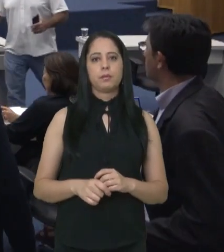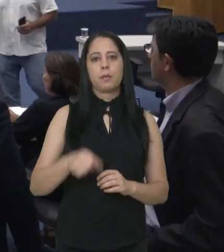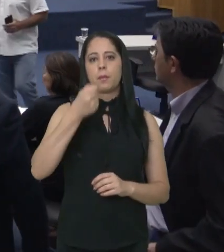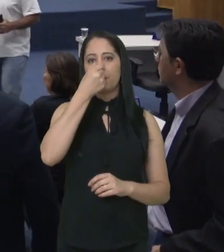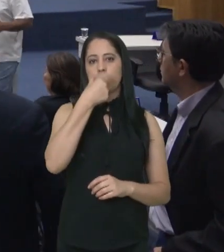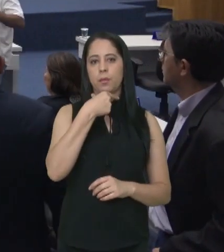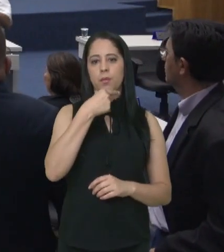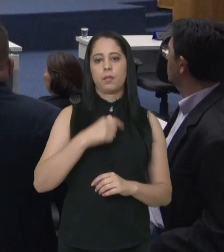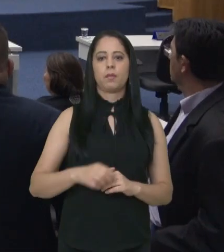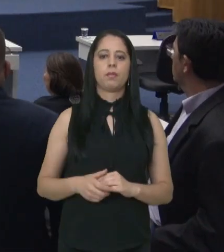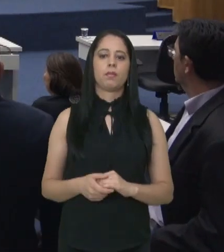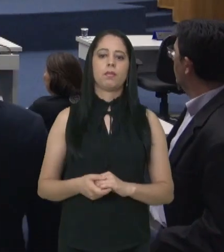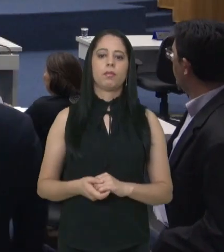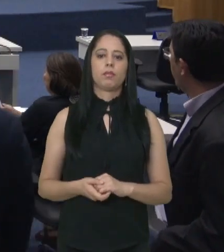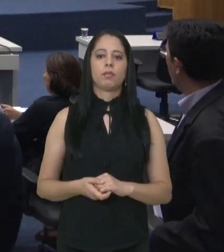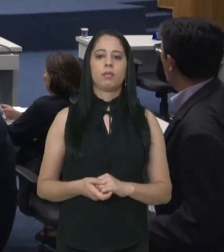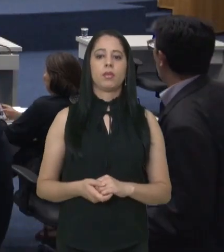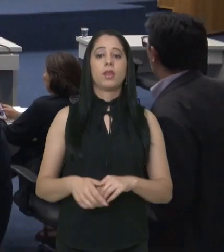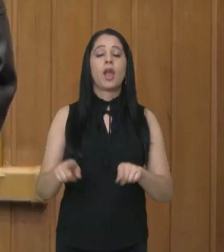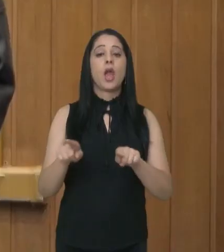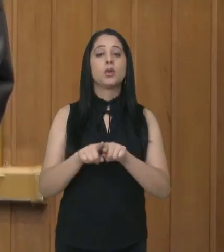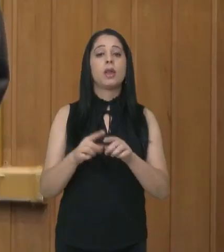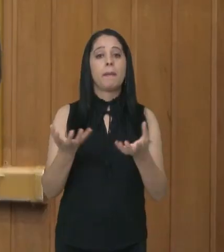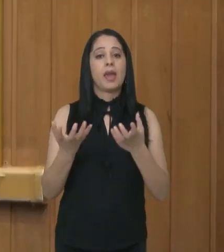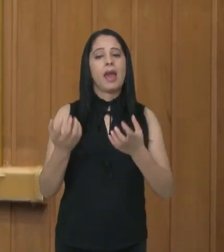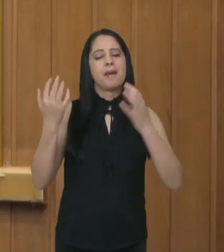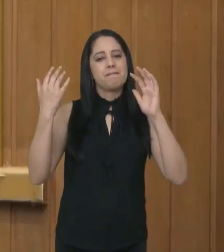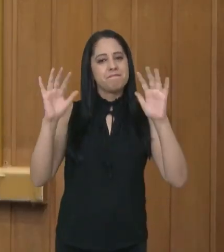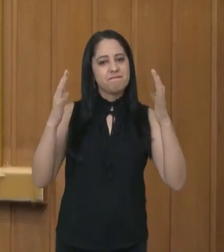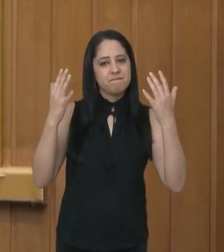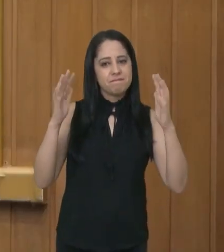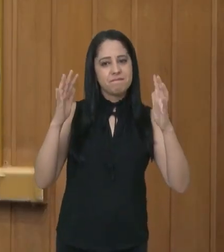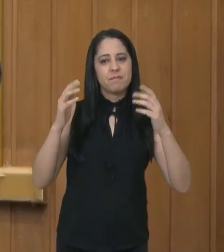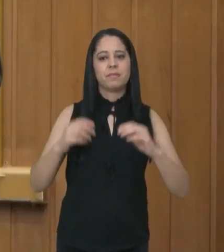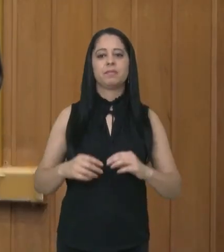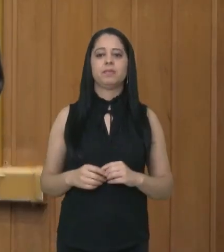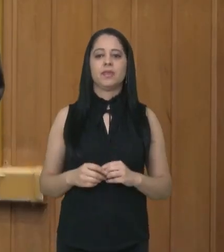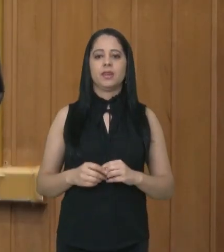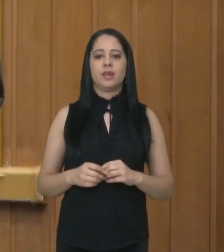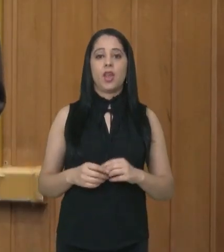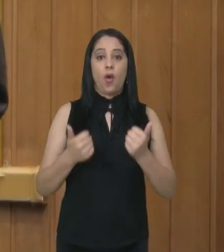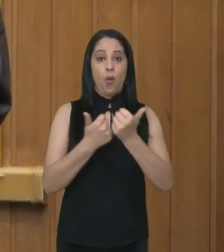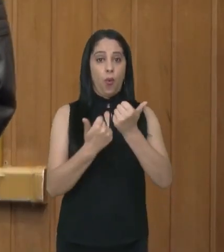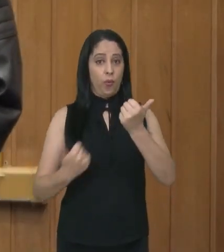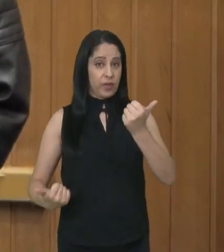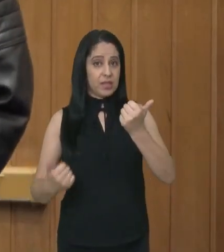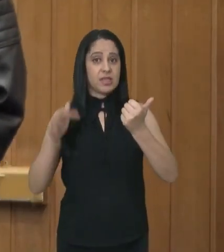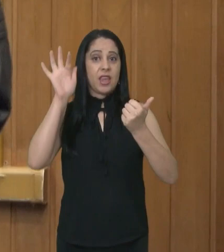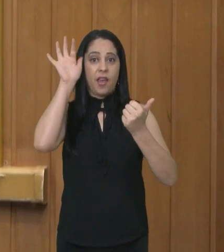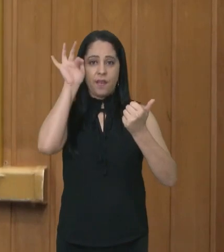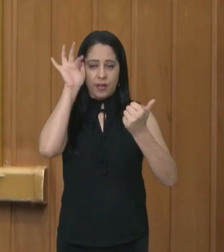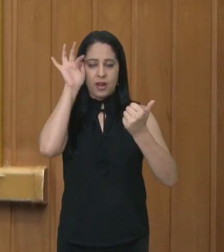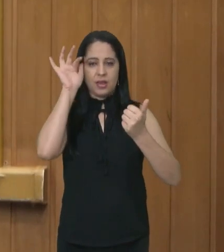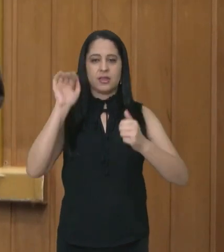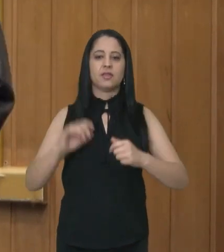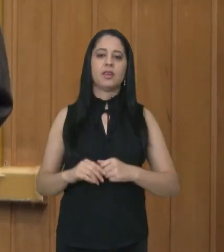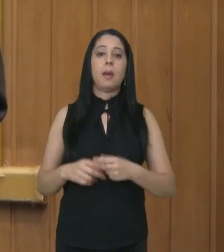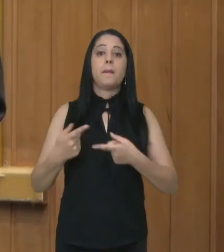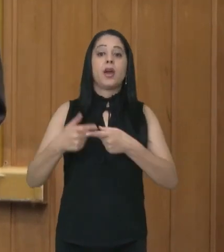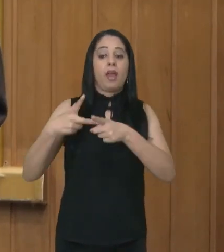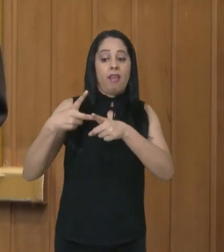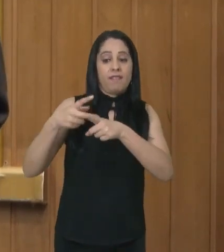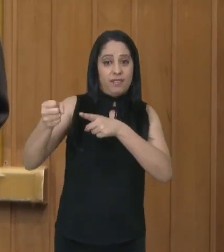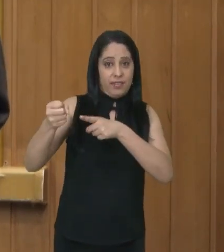Eleven. Senhor presidente, também gostaria de parabenizar o vice-governador Felício Ramute pela